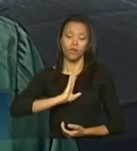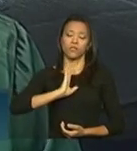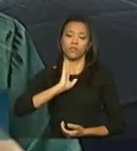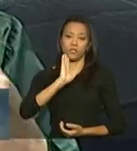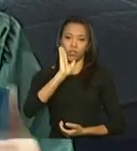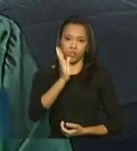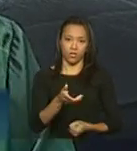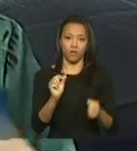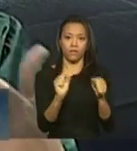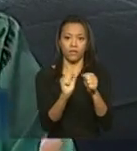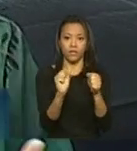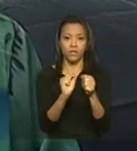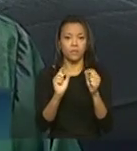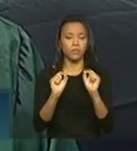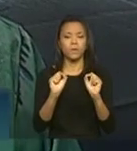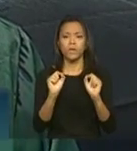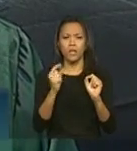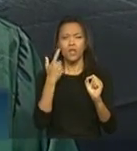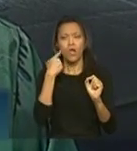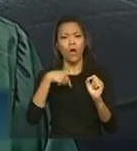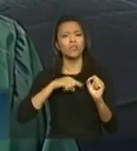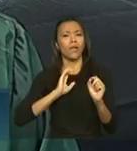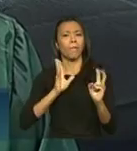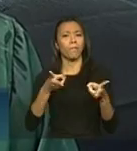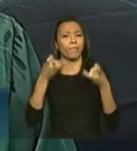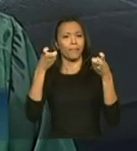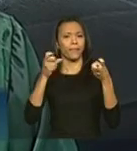fizemos inicialmente os prioritários, mas já vimos que o caminho